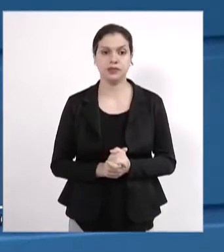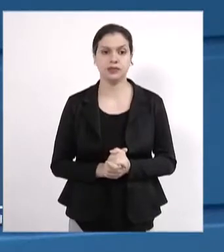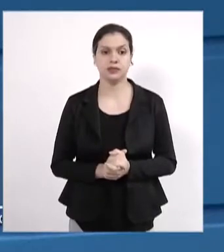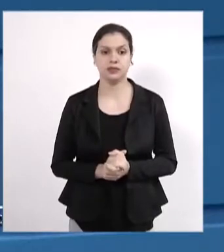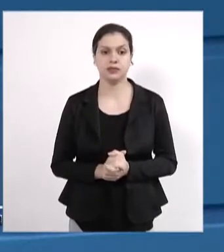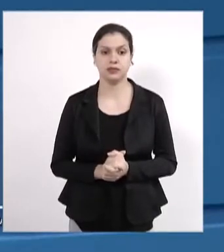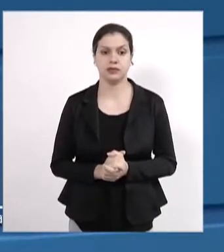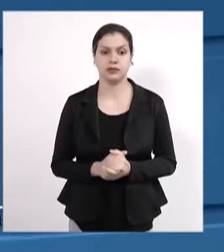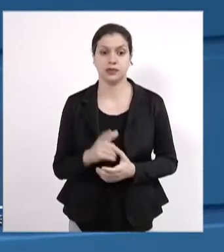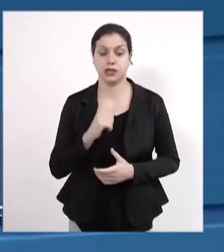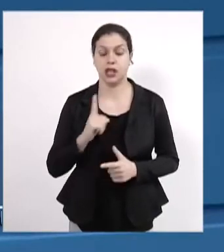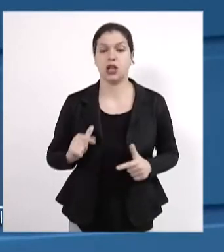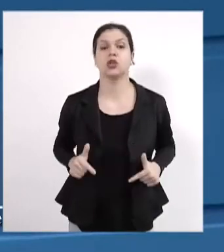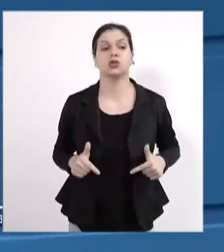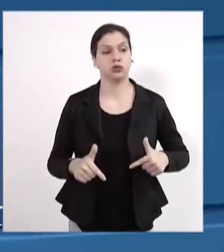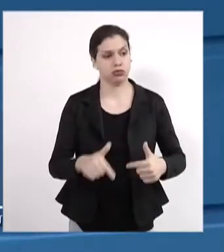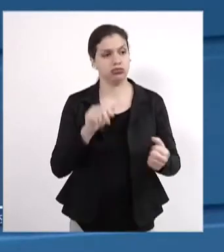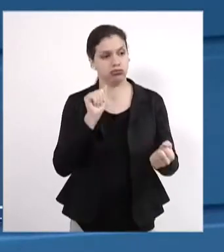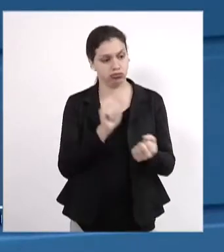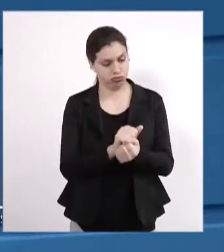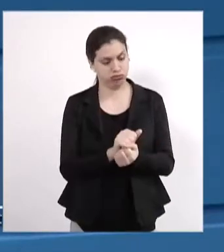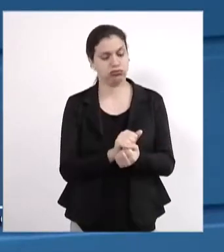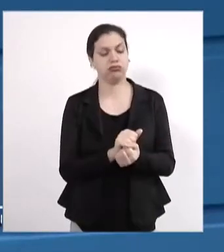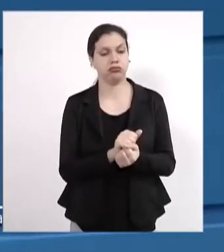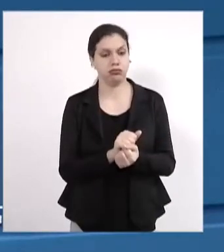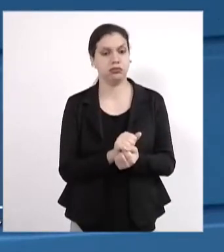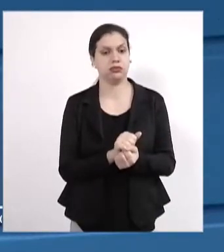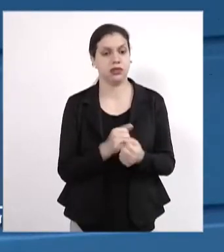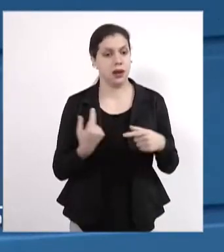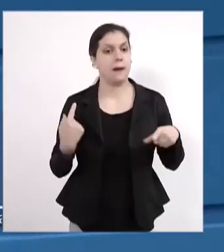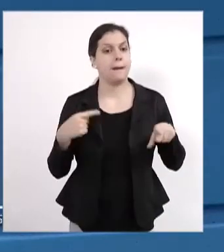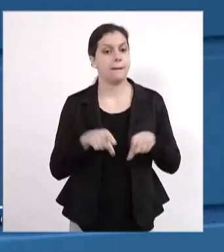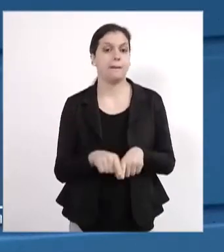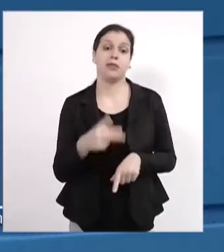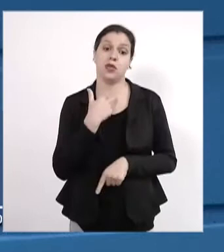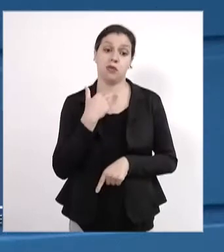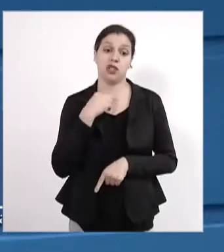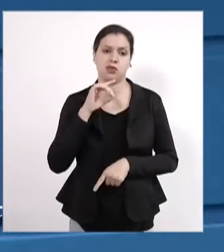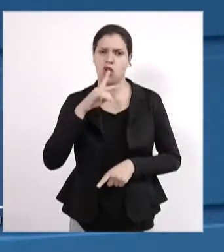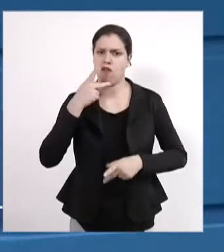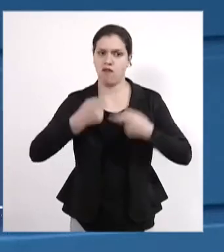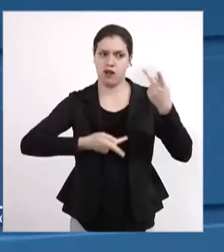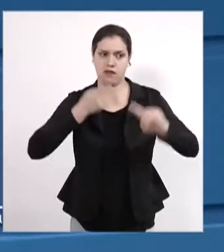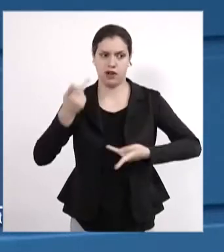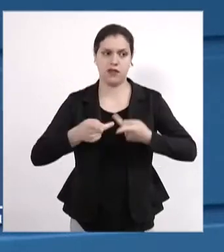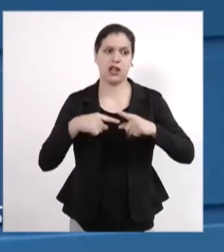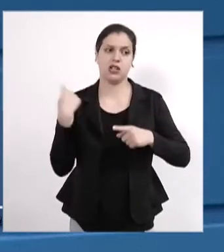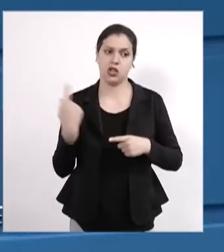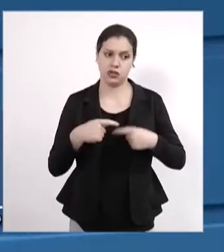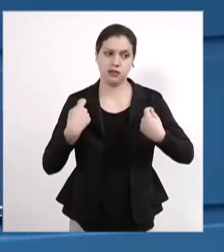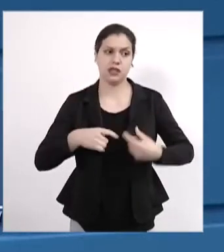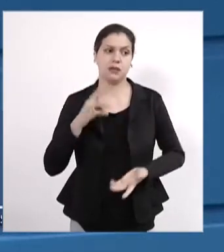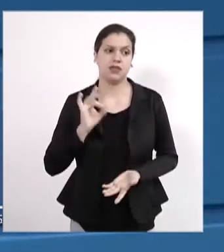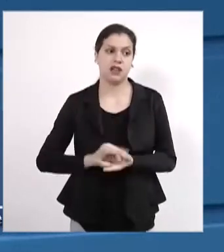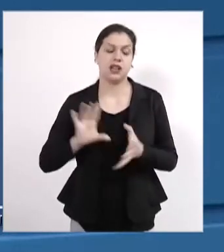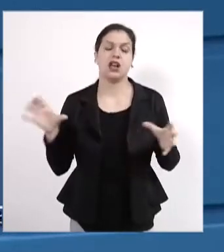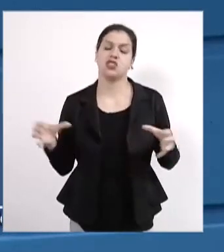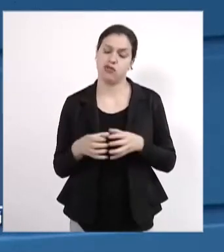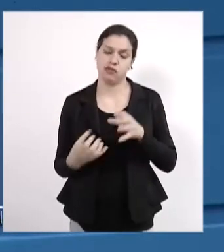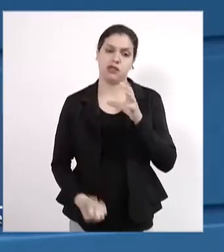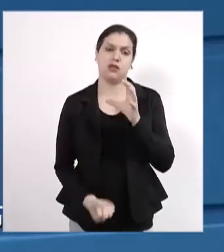Nessa luta, pode contar comigo, e acho que nós não podemos só ficar aqui no discurso, nós temos que criar realmente uma comissão